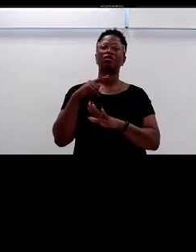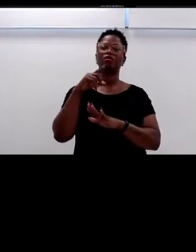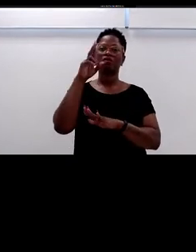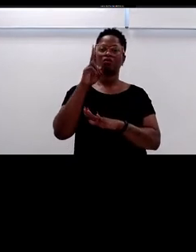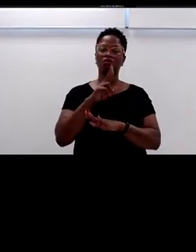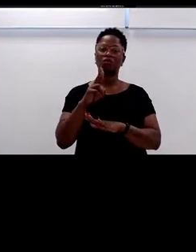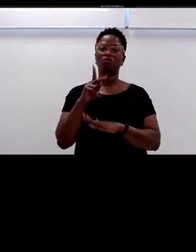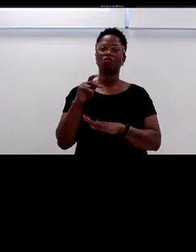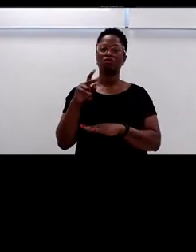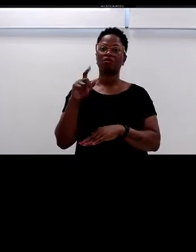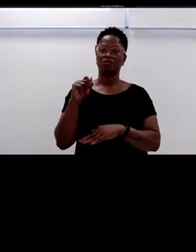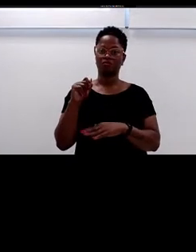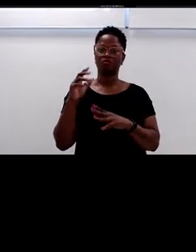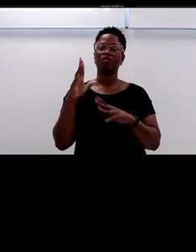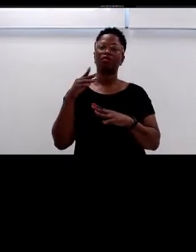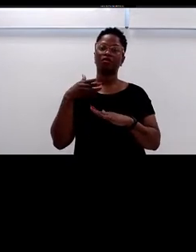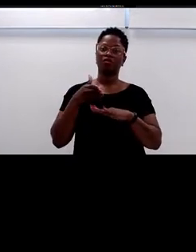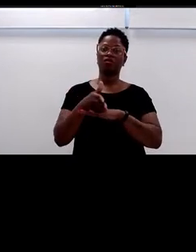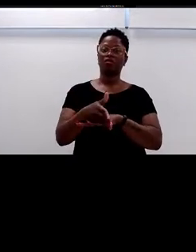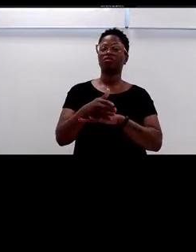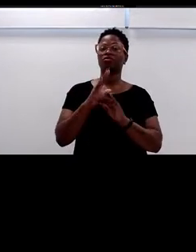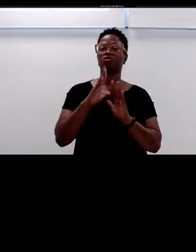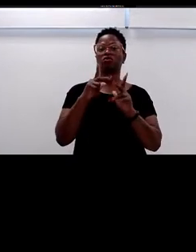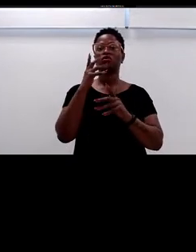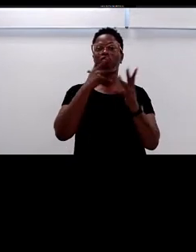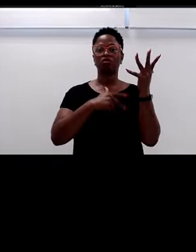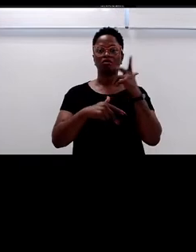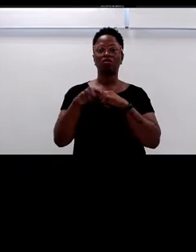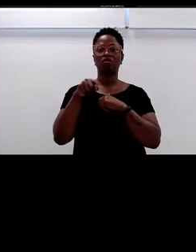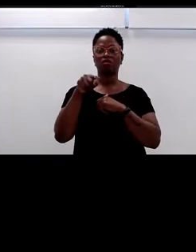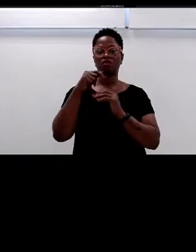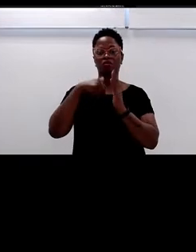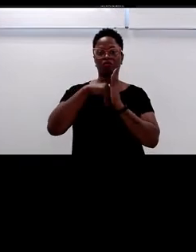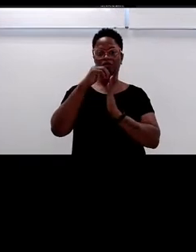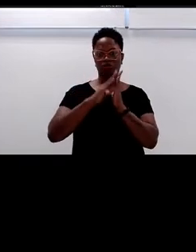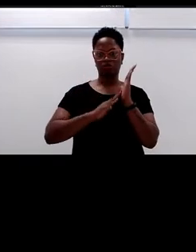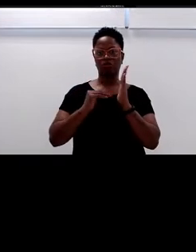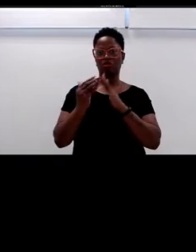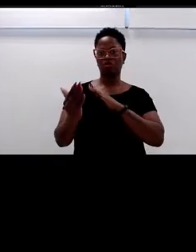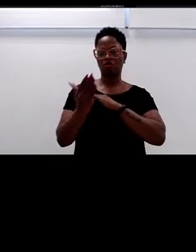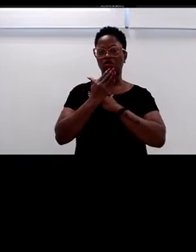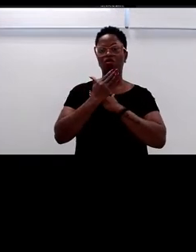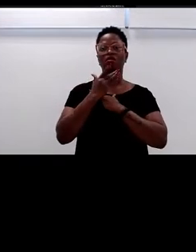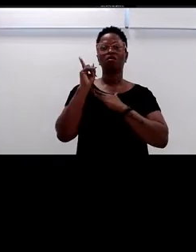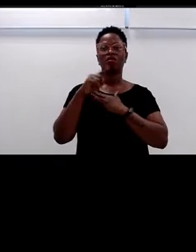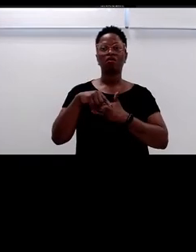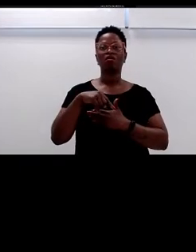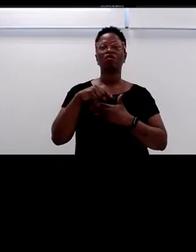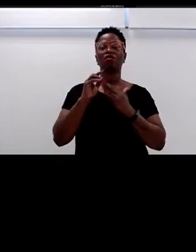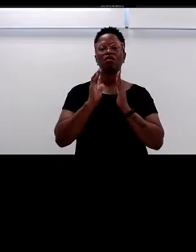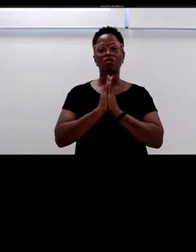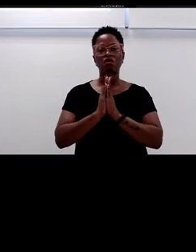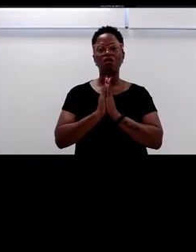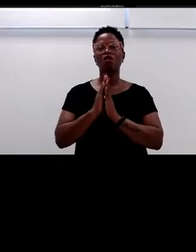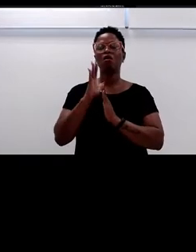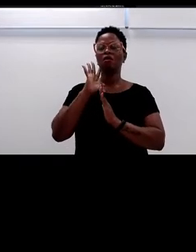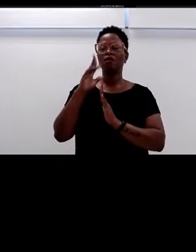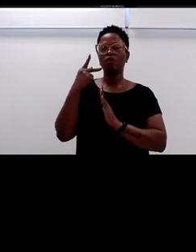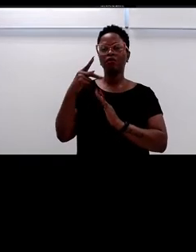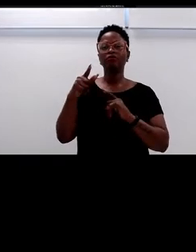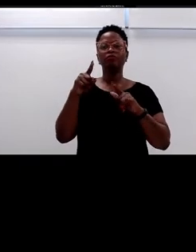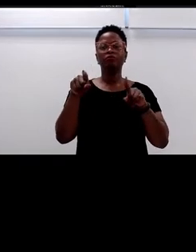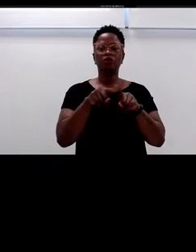com carinho toda essa beleza nessa pintura. Ela nos ajuda a rezar, né? No caso, belo,